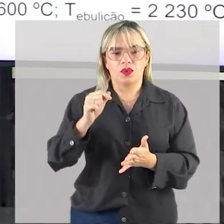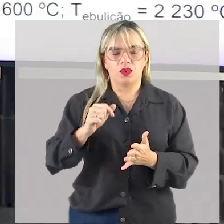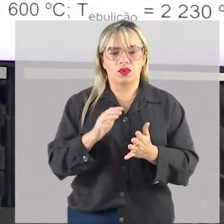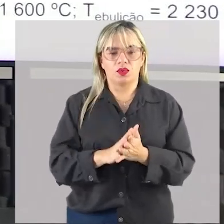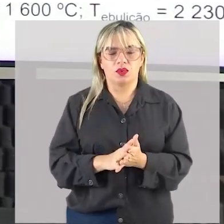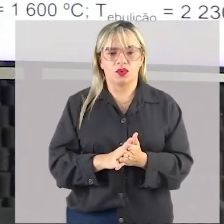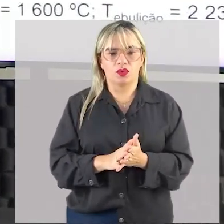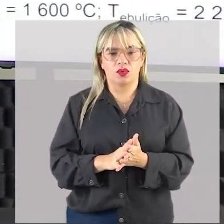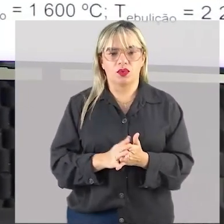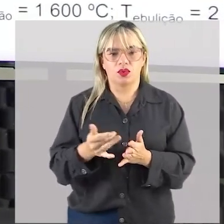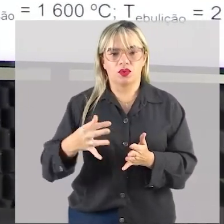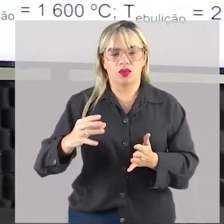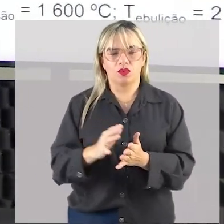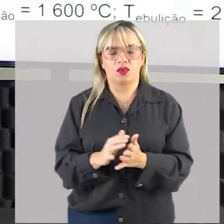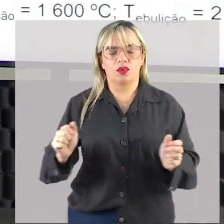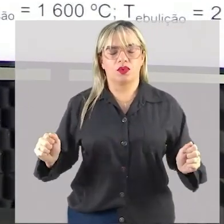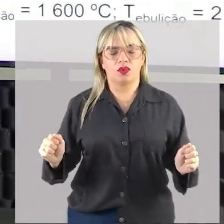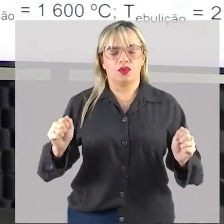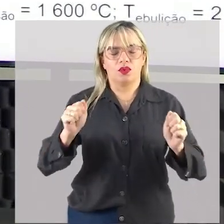ponto de ebulição.